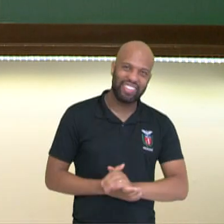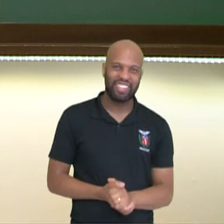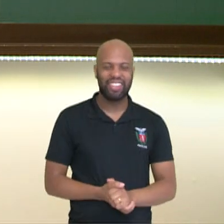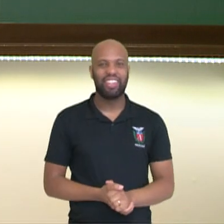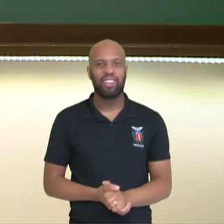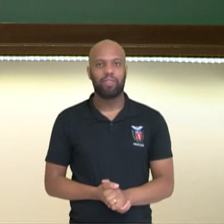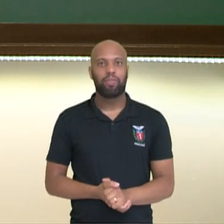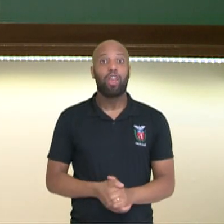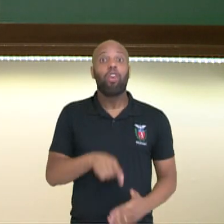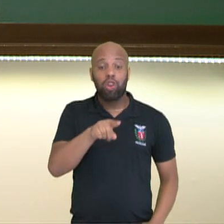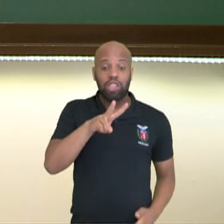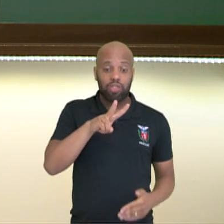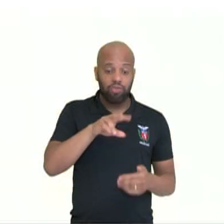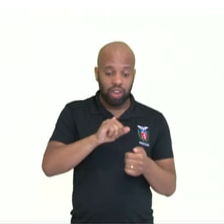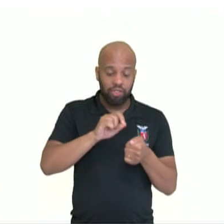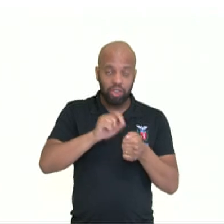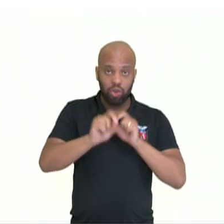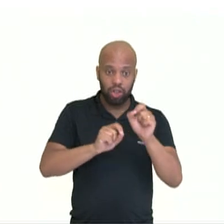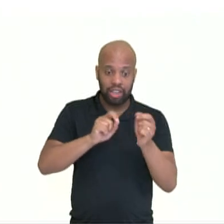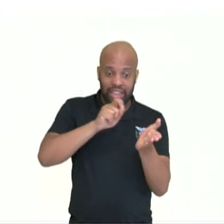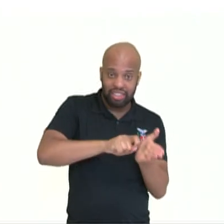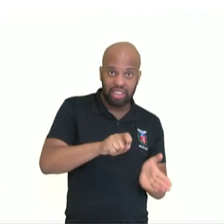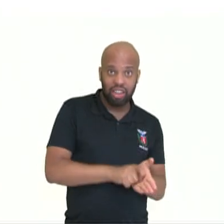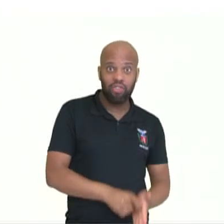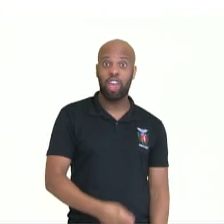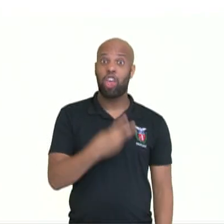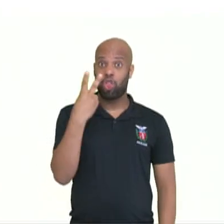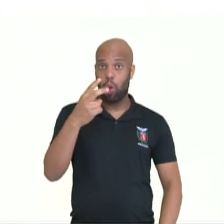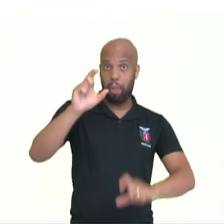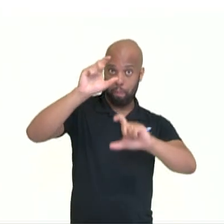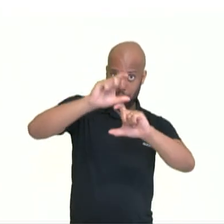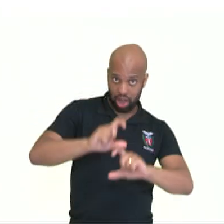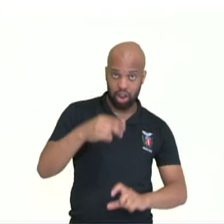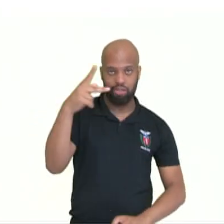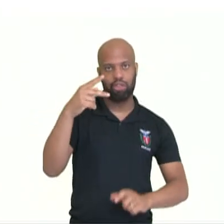Conseguiu fazer a atividade 2? Vamos olhar algumas dicas aqui então.